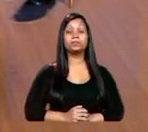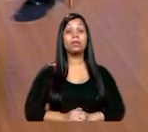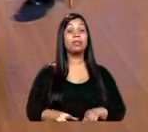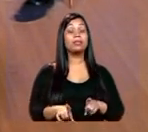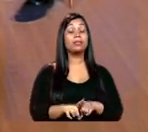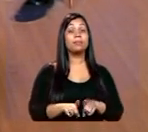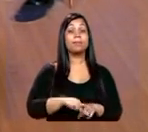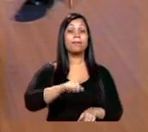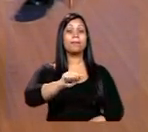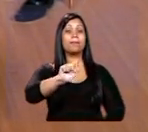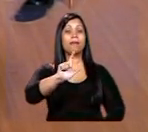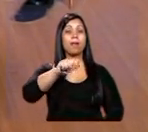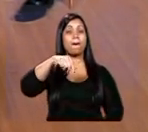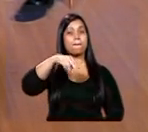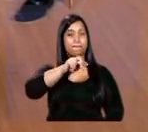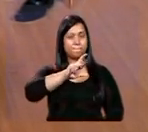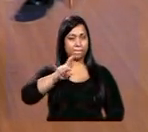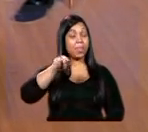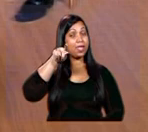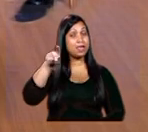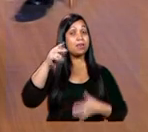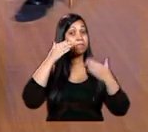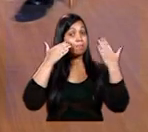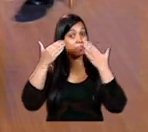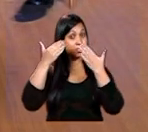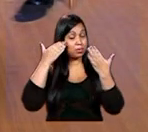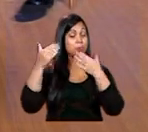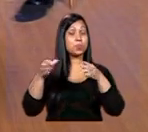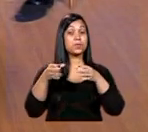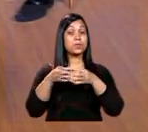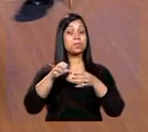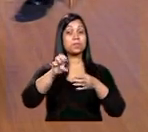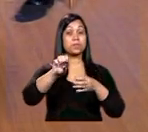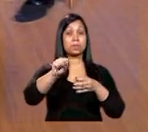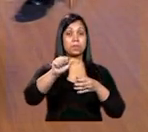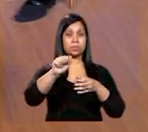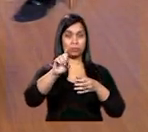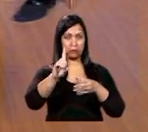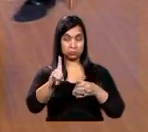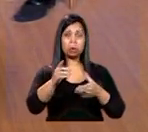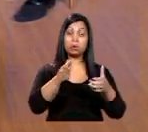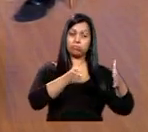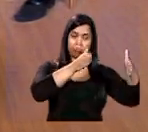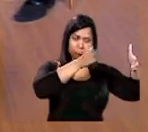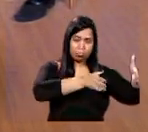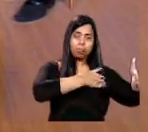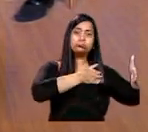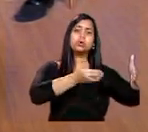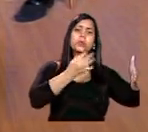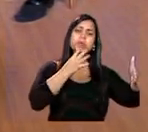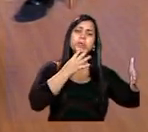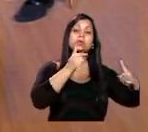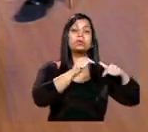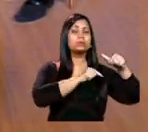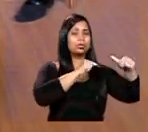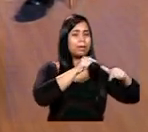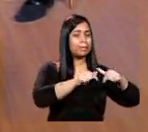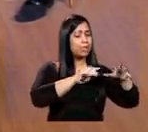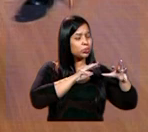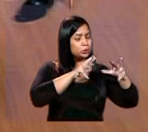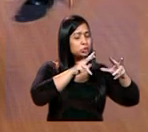o SAD, e com o Almir Rogério de Almeida Sene, que é o psicólogo do SAD. No primeiro bloco você conheceu um pouquinho do serviço, né,